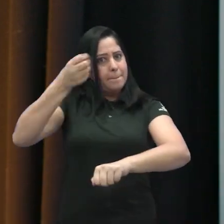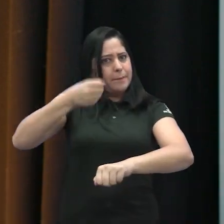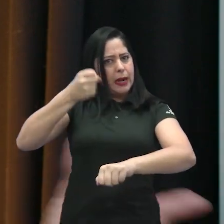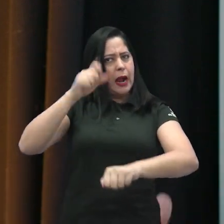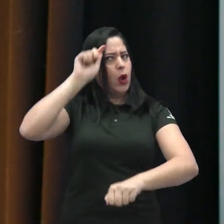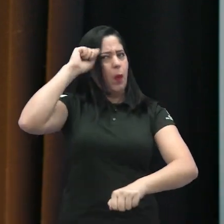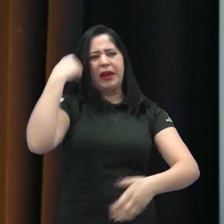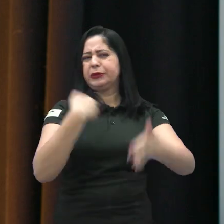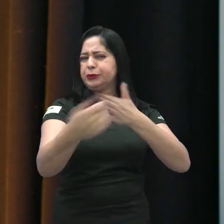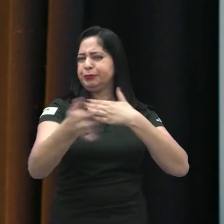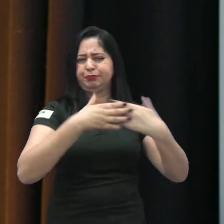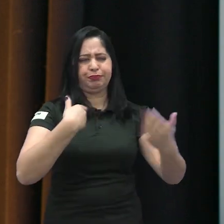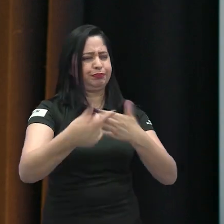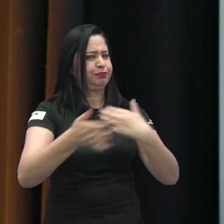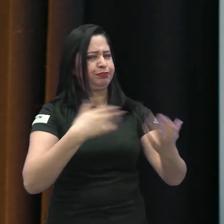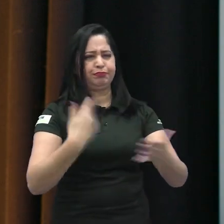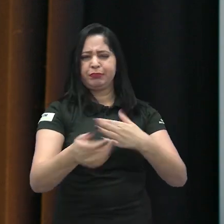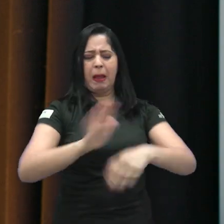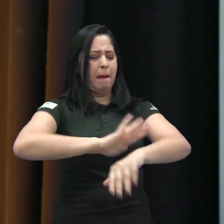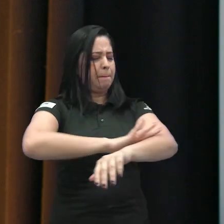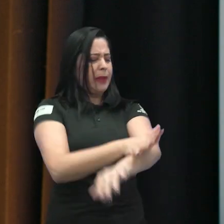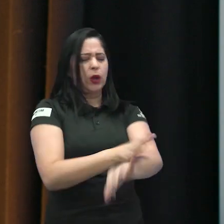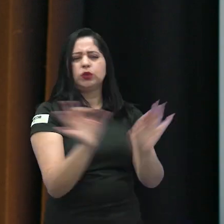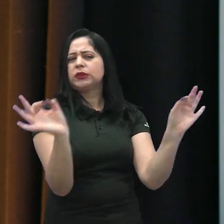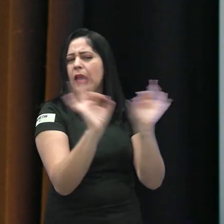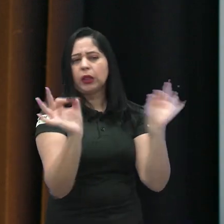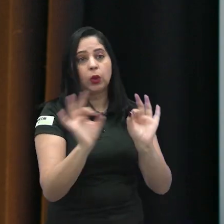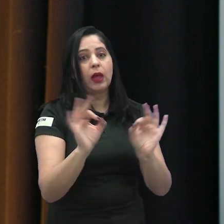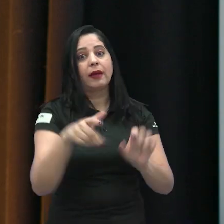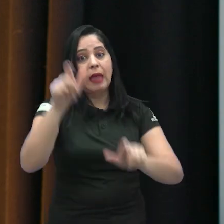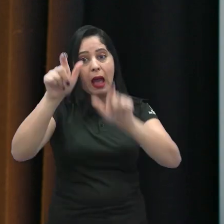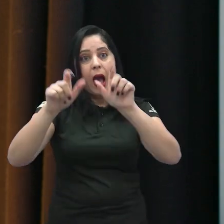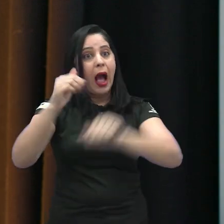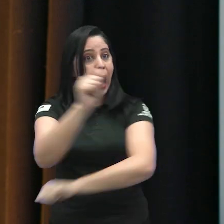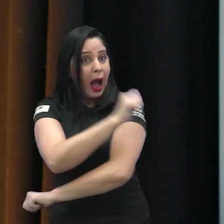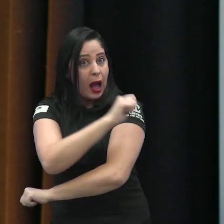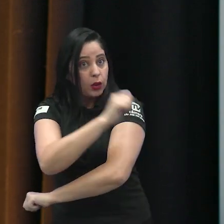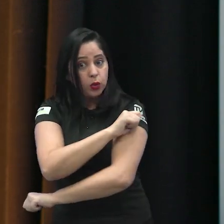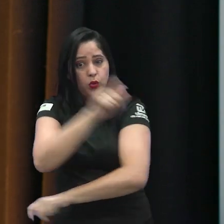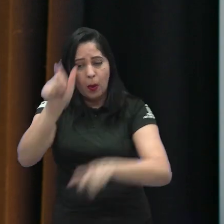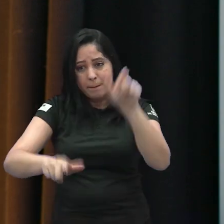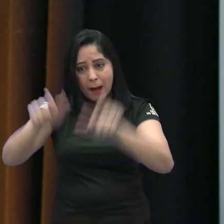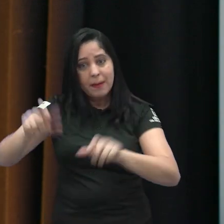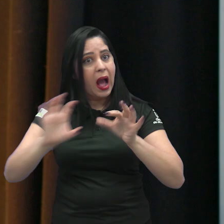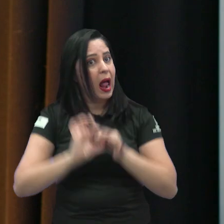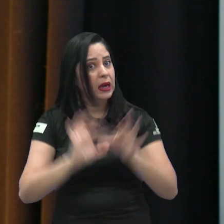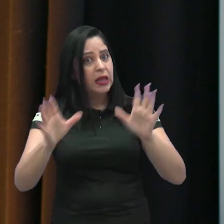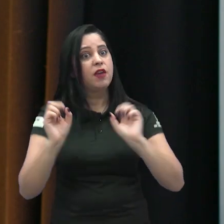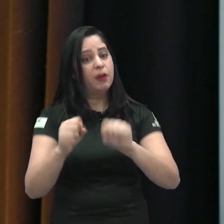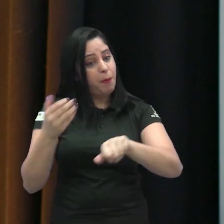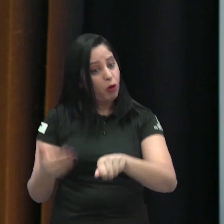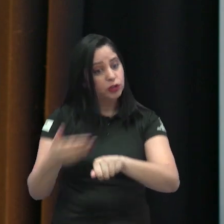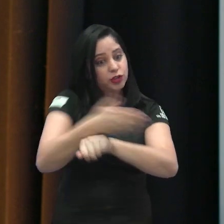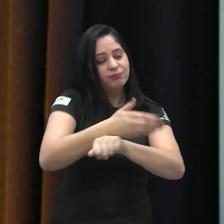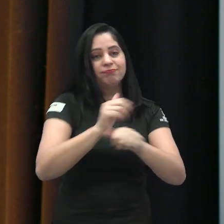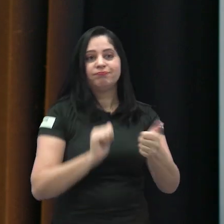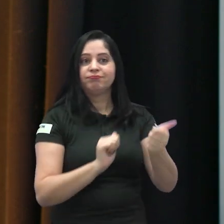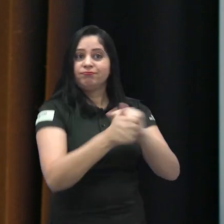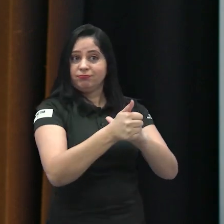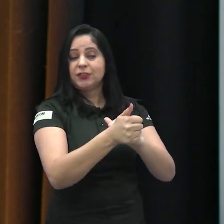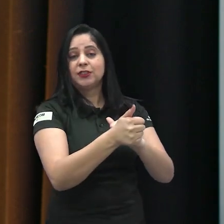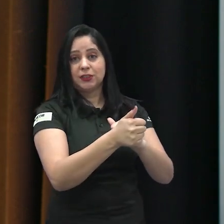preto, ali não tem diferença de classe social, de nada, todos podem participar, onde a gente utiliza o esporte